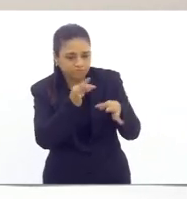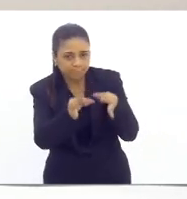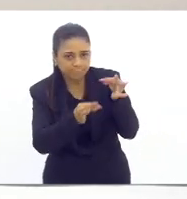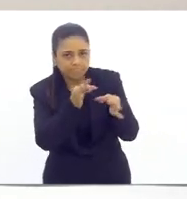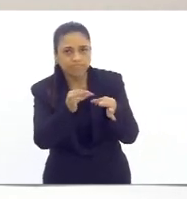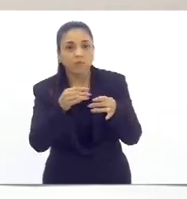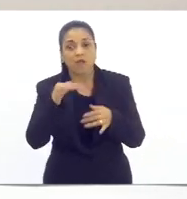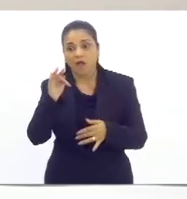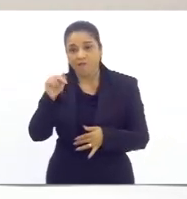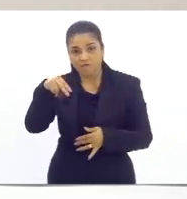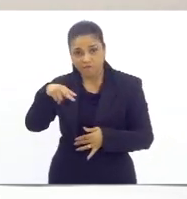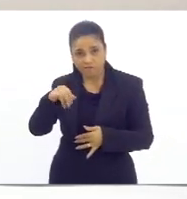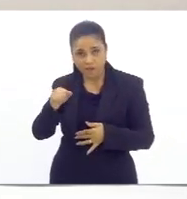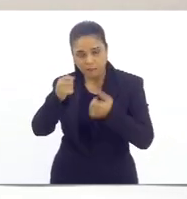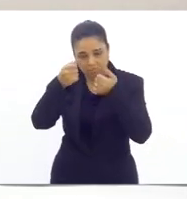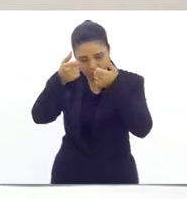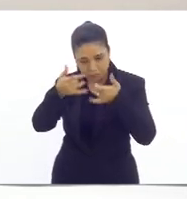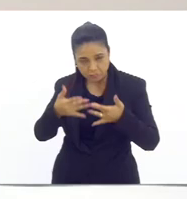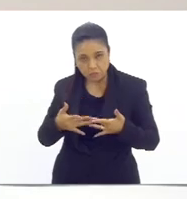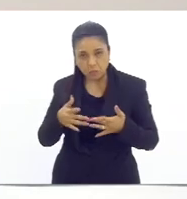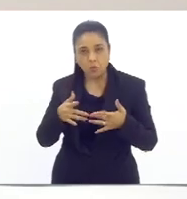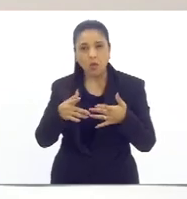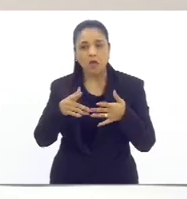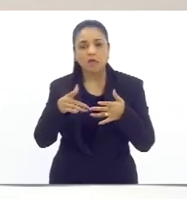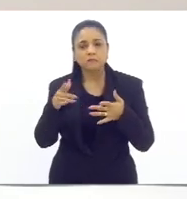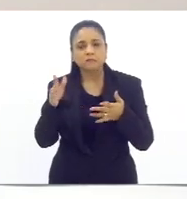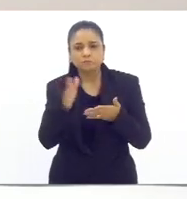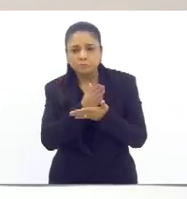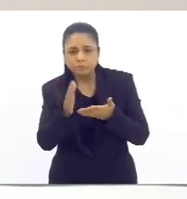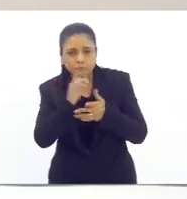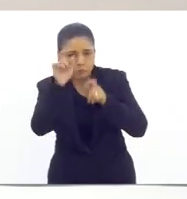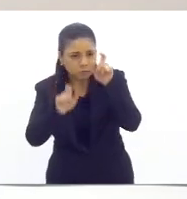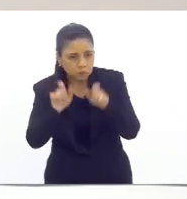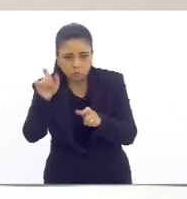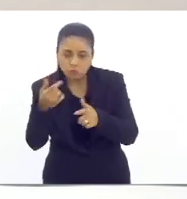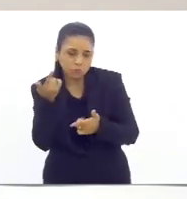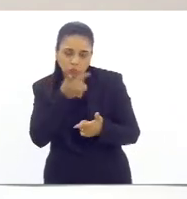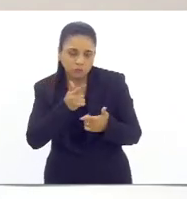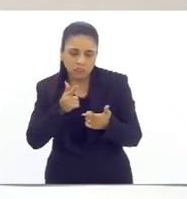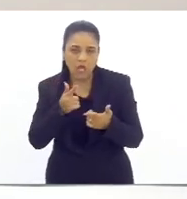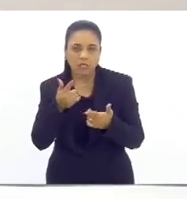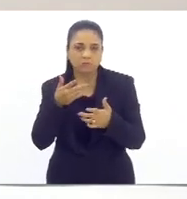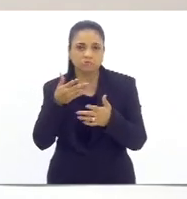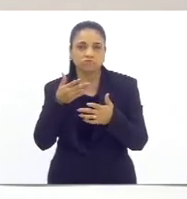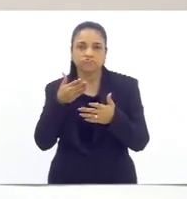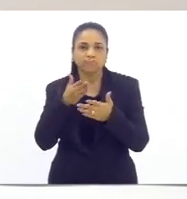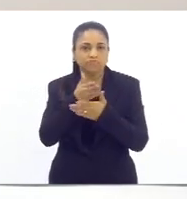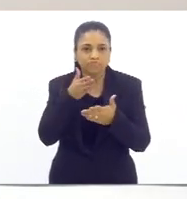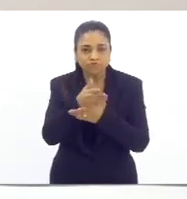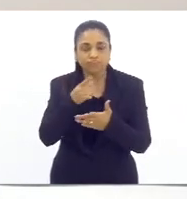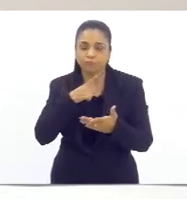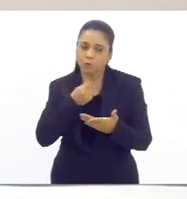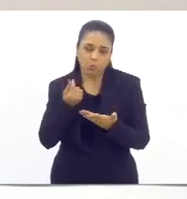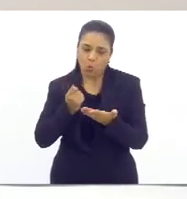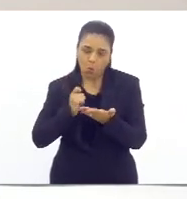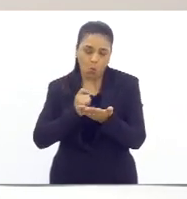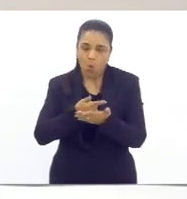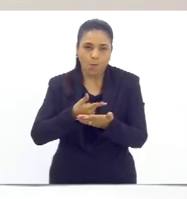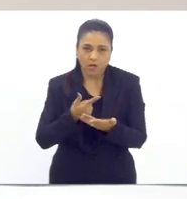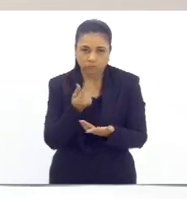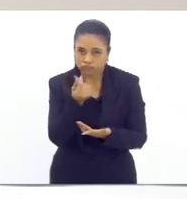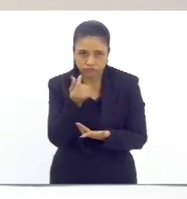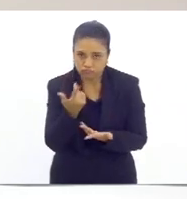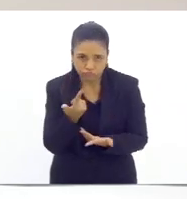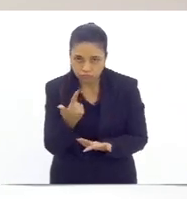trouxe que muitas vezes as pessoas não conseguem ter o acesso Porque estão de renda e essa questão